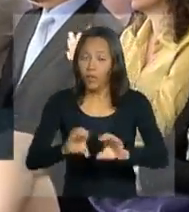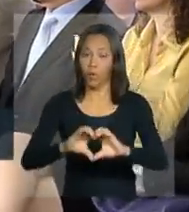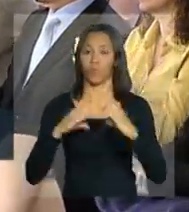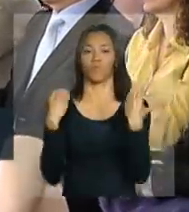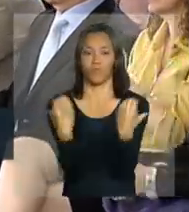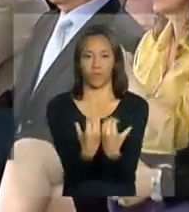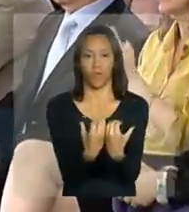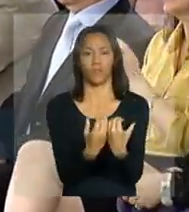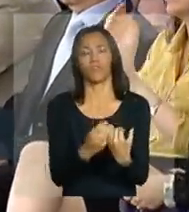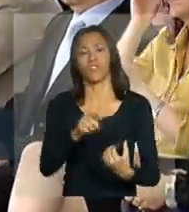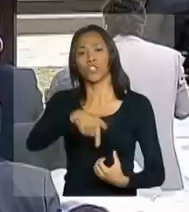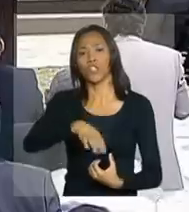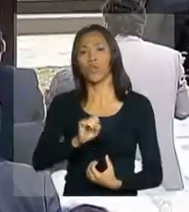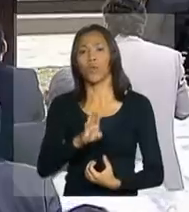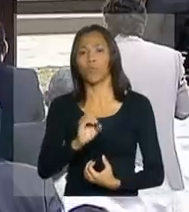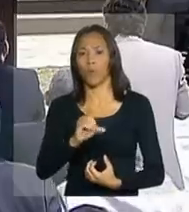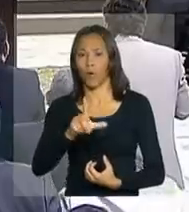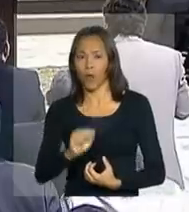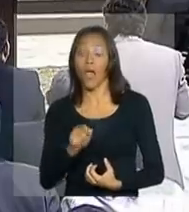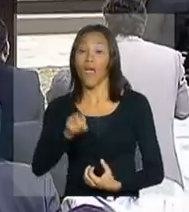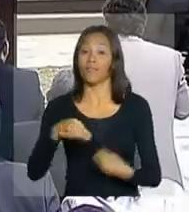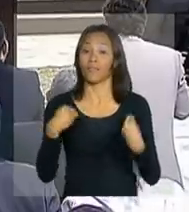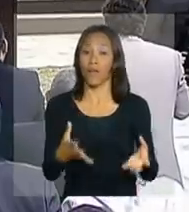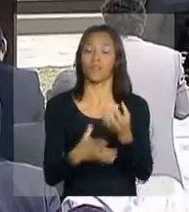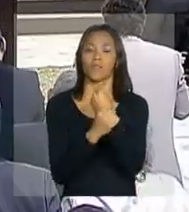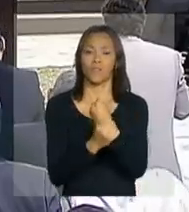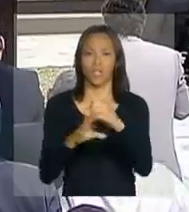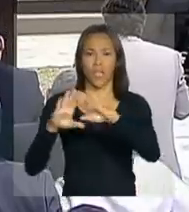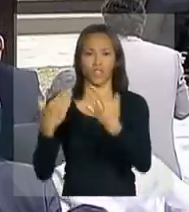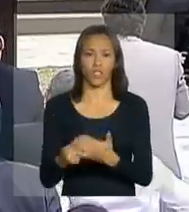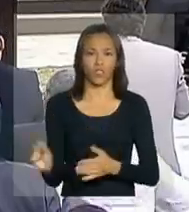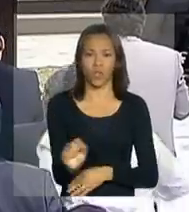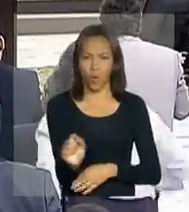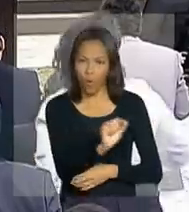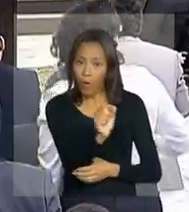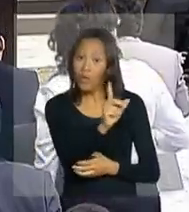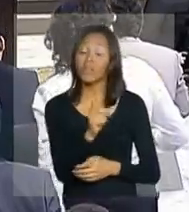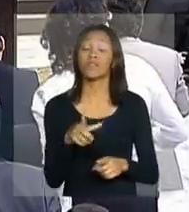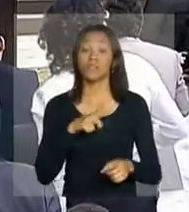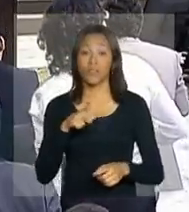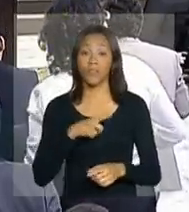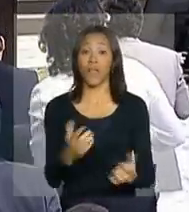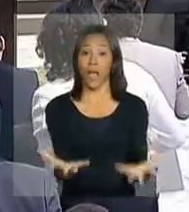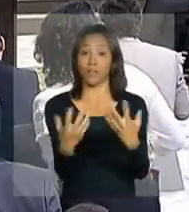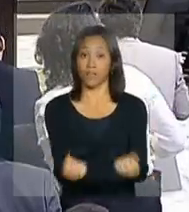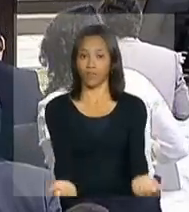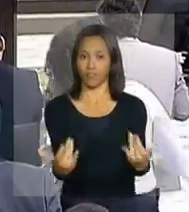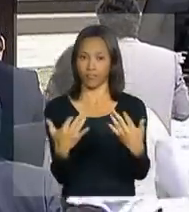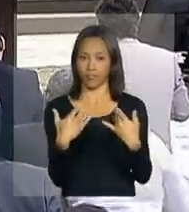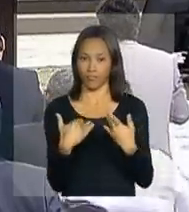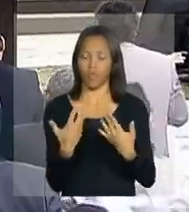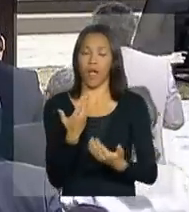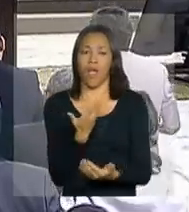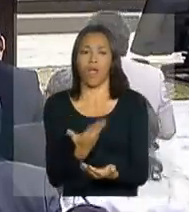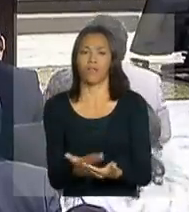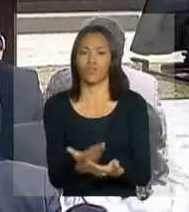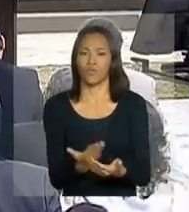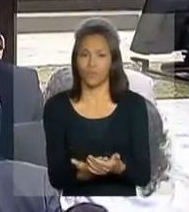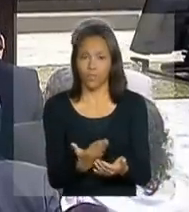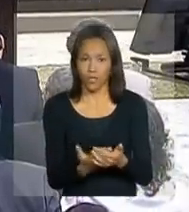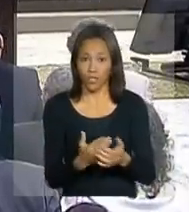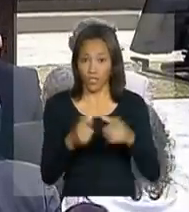objetivo é assegurar que as escolas quilombolas e as escolas que atendam estudantes oriundos dos territórios